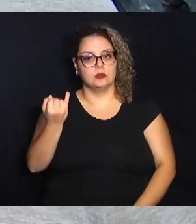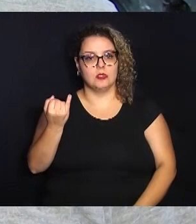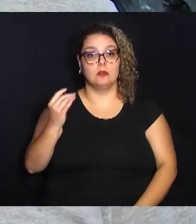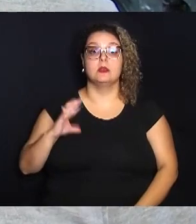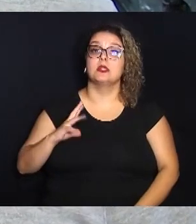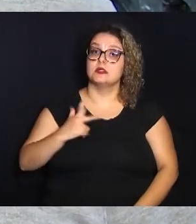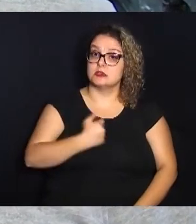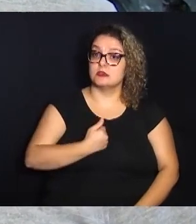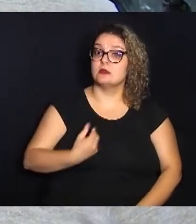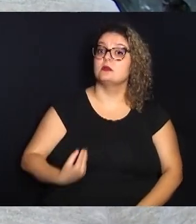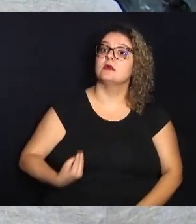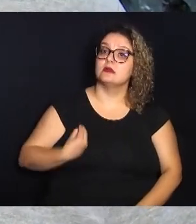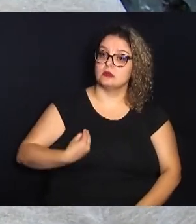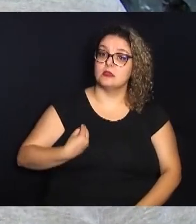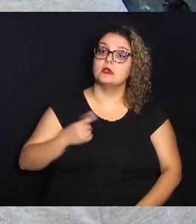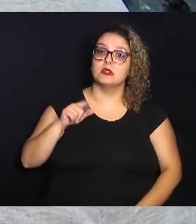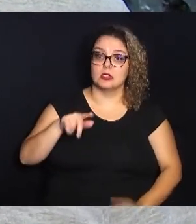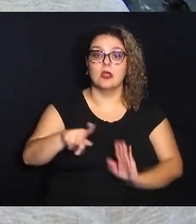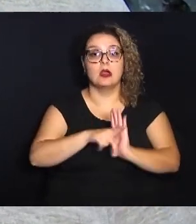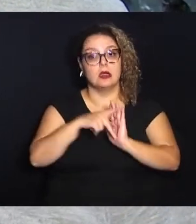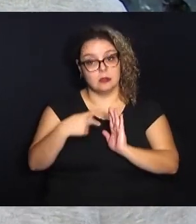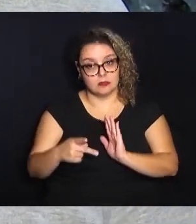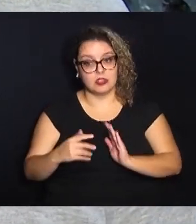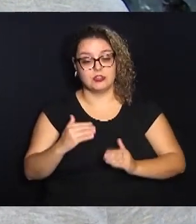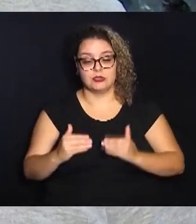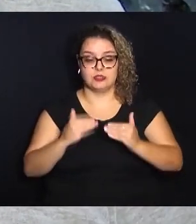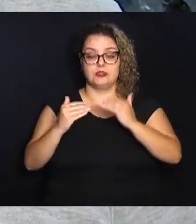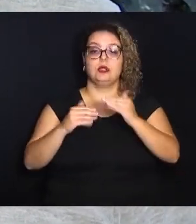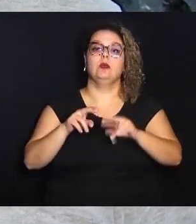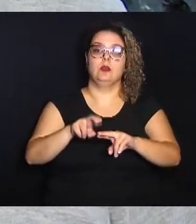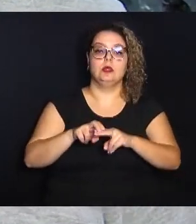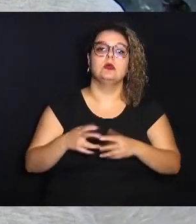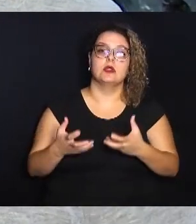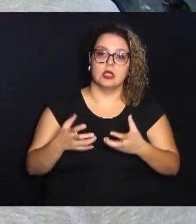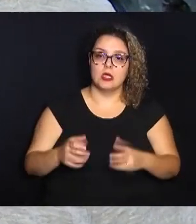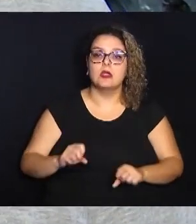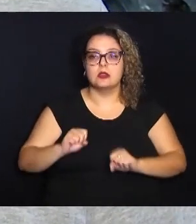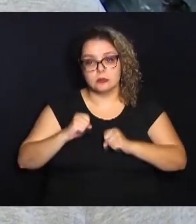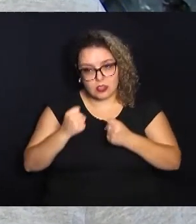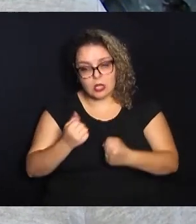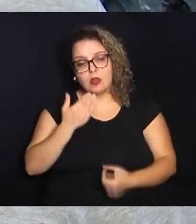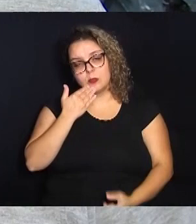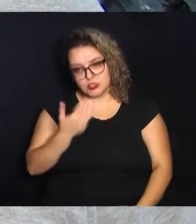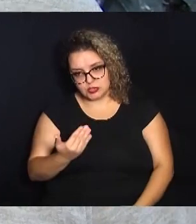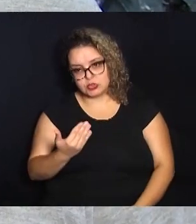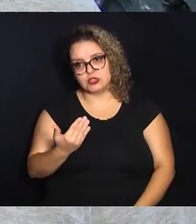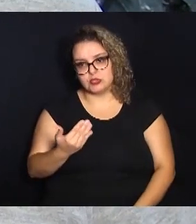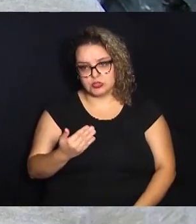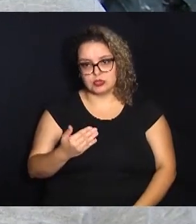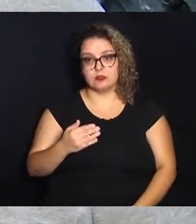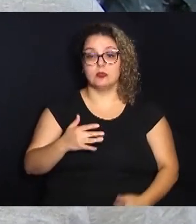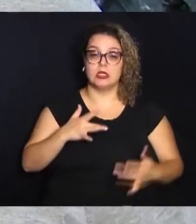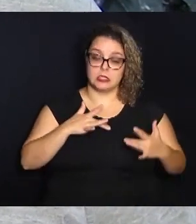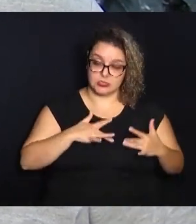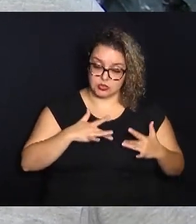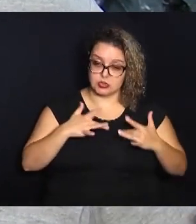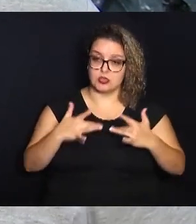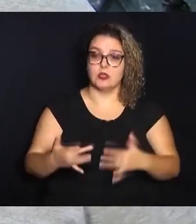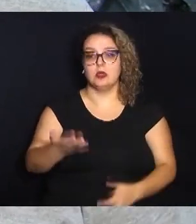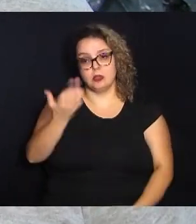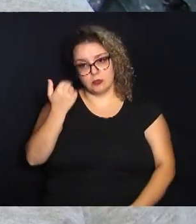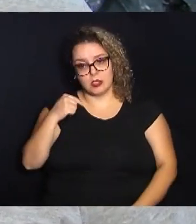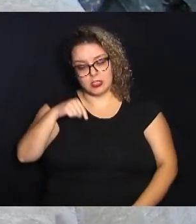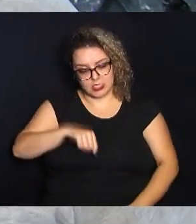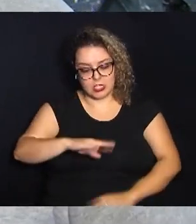para salvar vidas e ela é parte dessa reconstrução por isso eu quero reforçar né esse apelo pela solidariedade